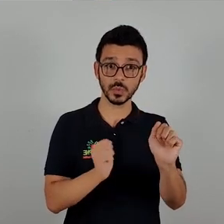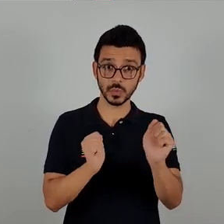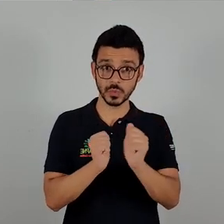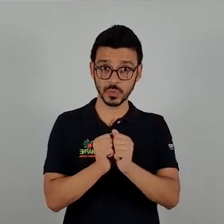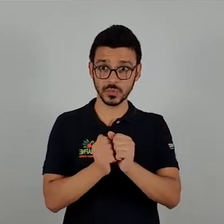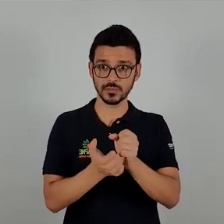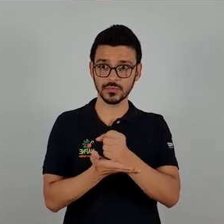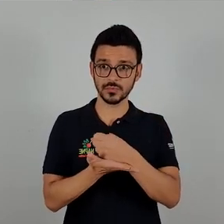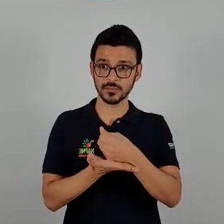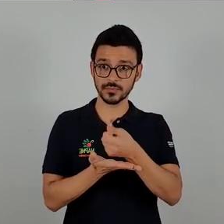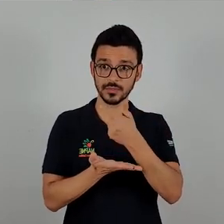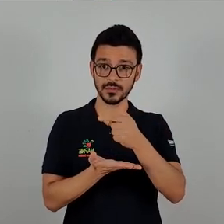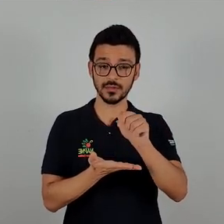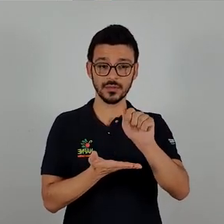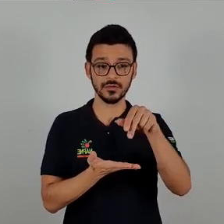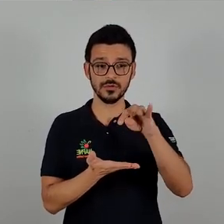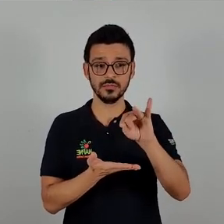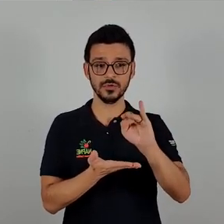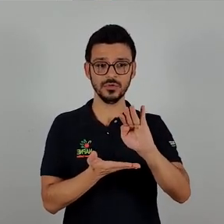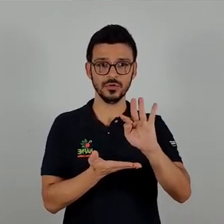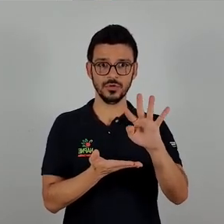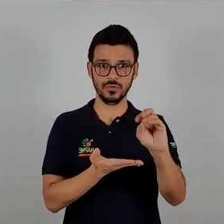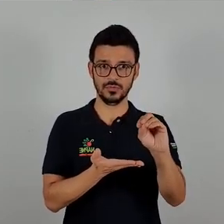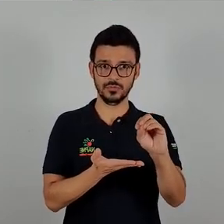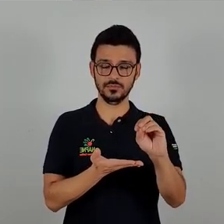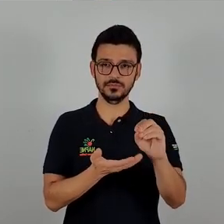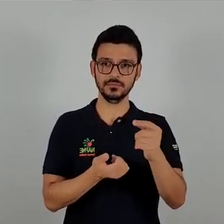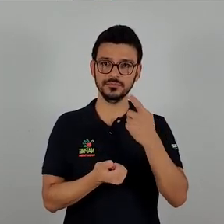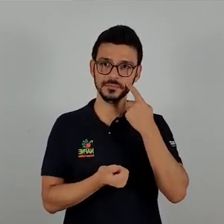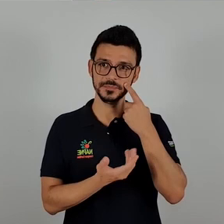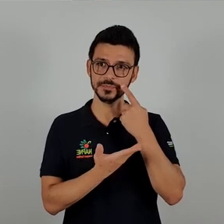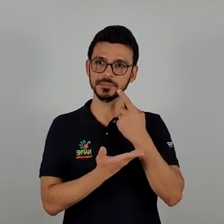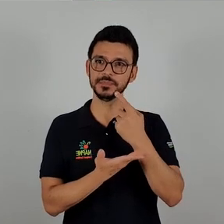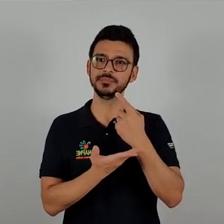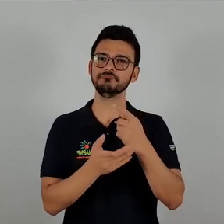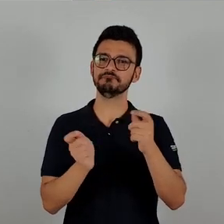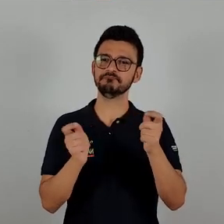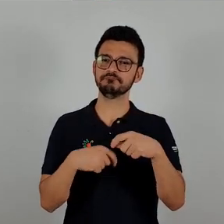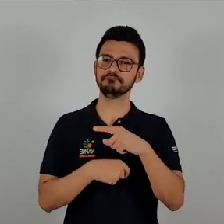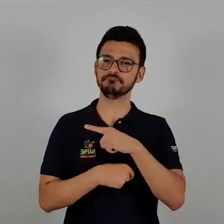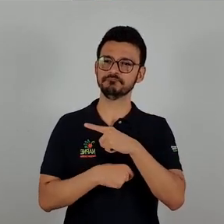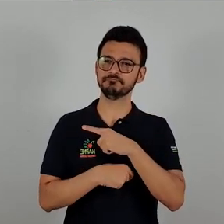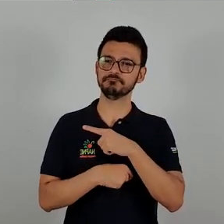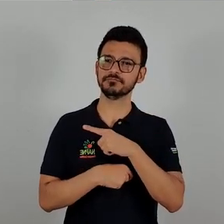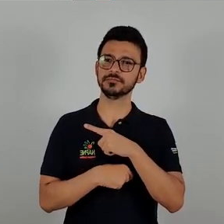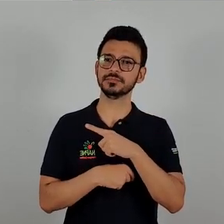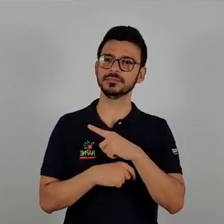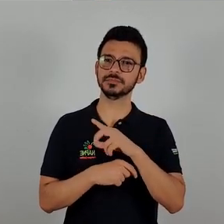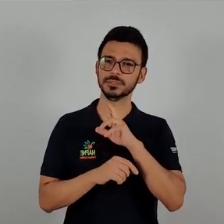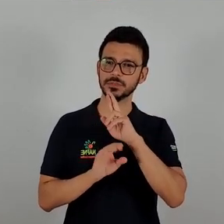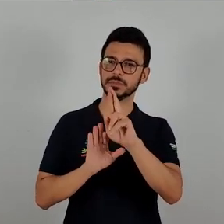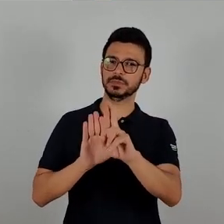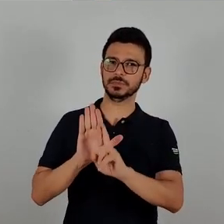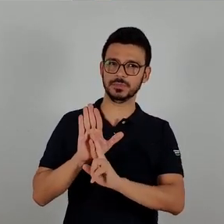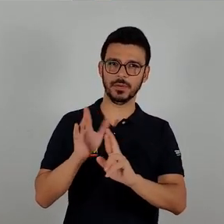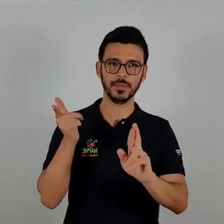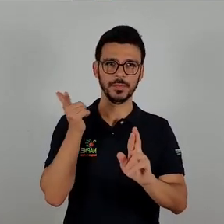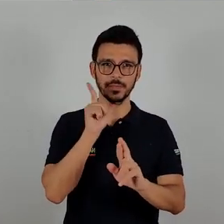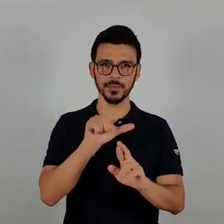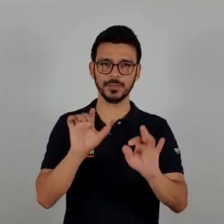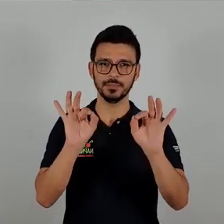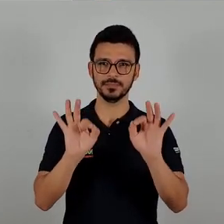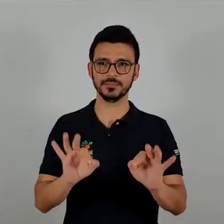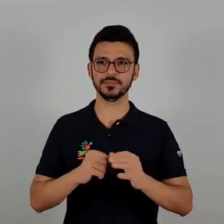a negligência do lavrador. Confúcio já dizia. A vida é uma série de mudanças naturais e espontâneas, não resista a elas. Isso só